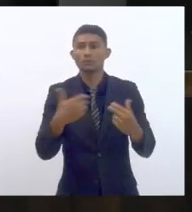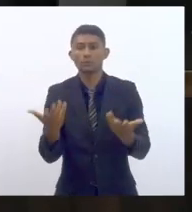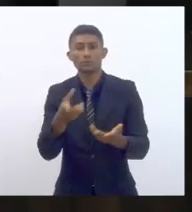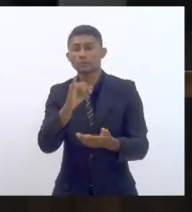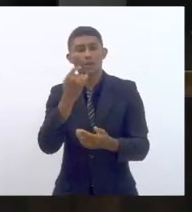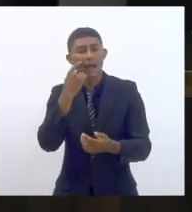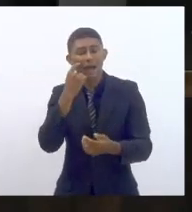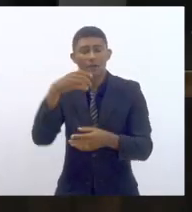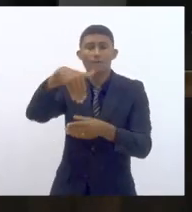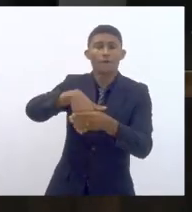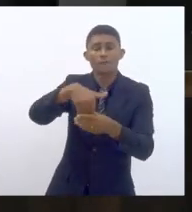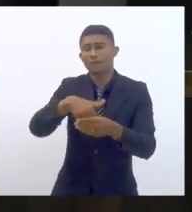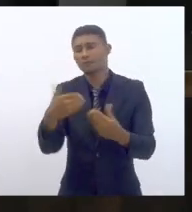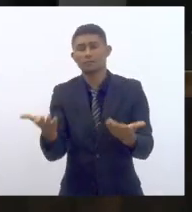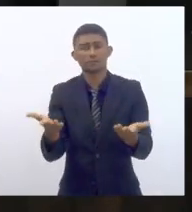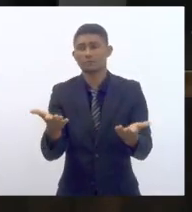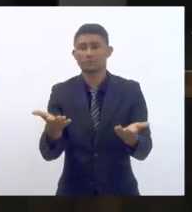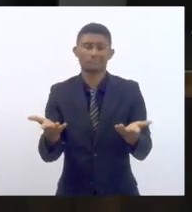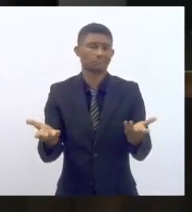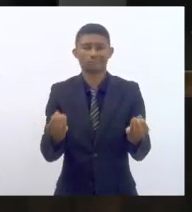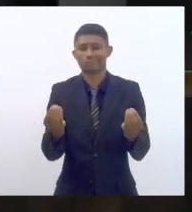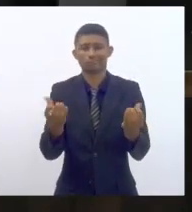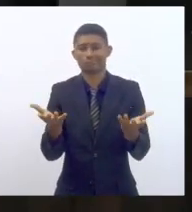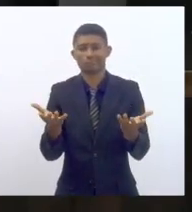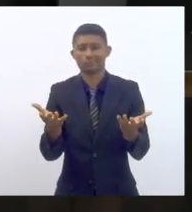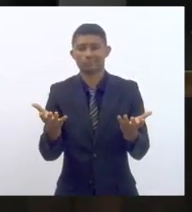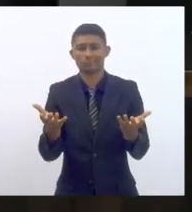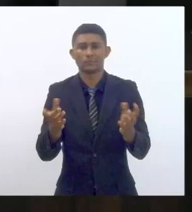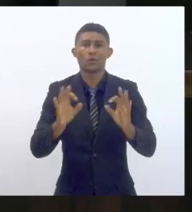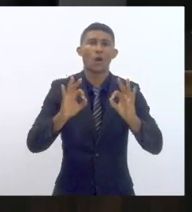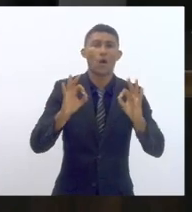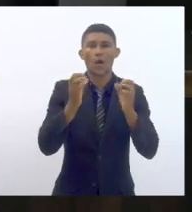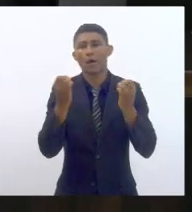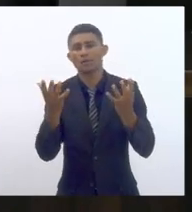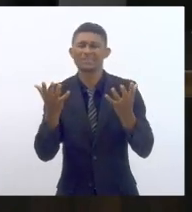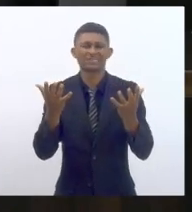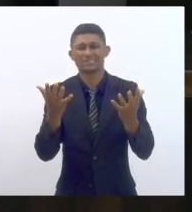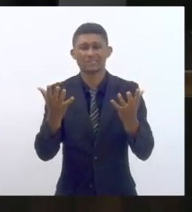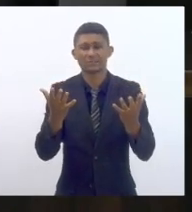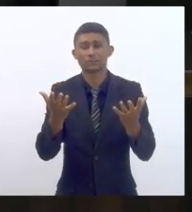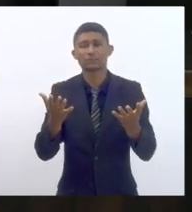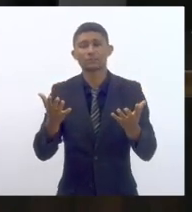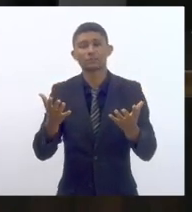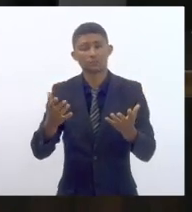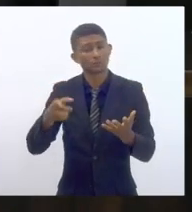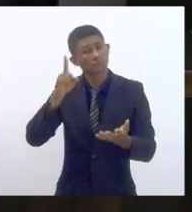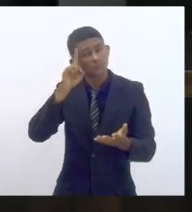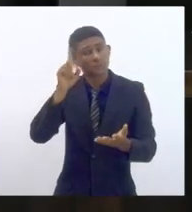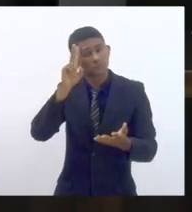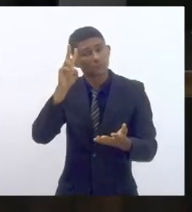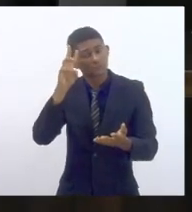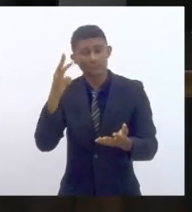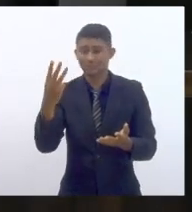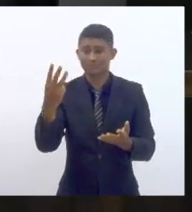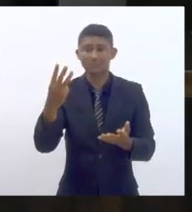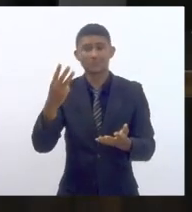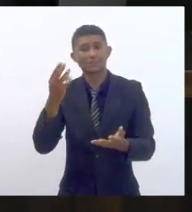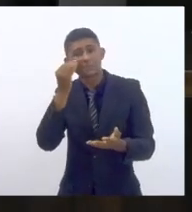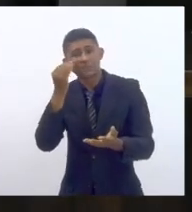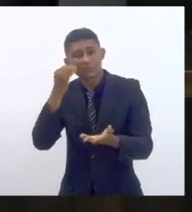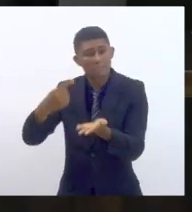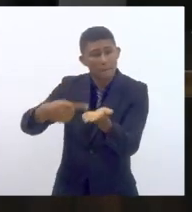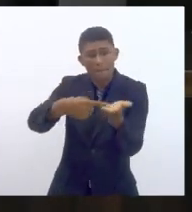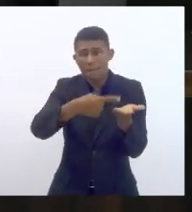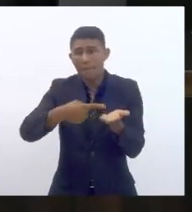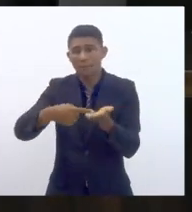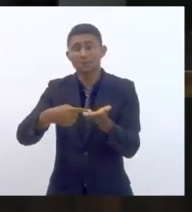tensionar. O ótimo é inimigo do bom. Nós estamos 2, 3 dias costurando um acordo. Chegamos à conclusão há 30 minutos atrás no